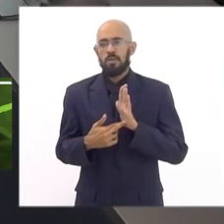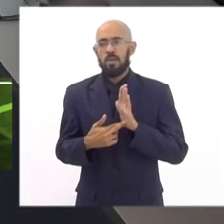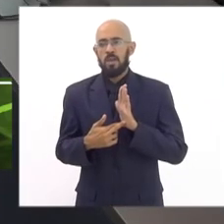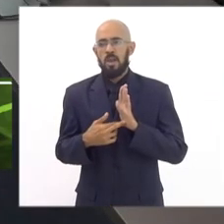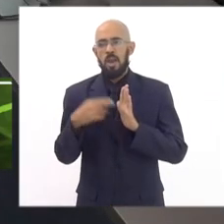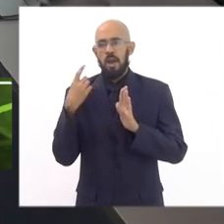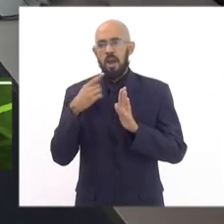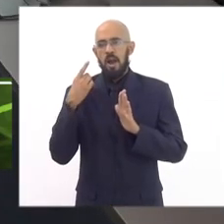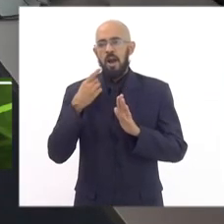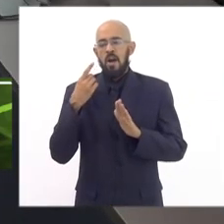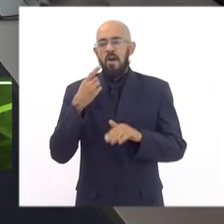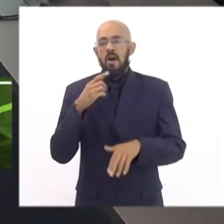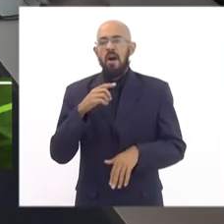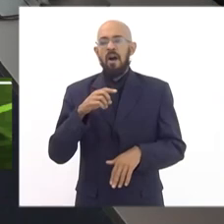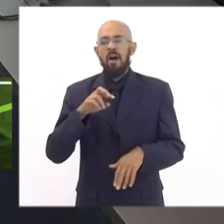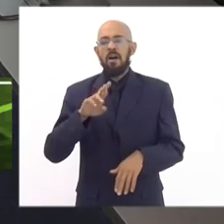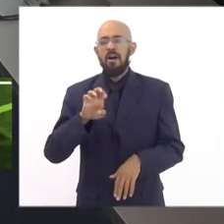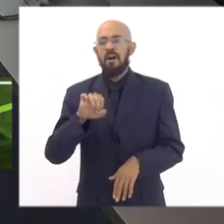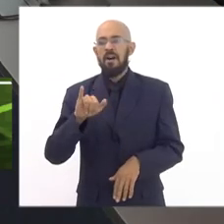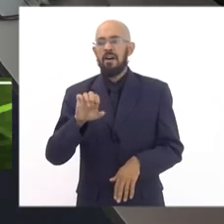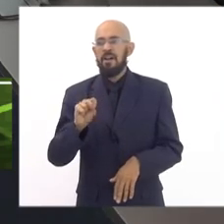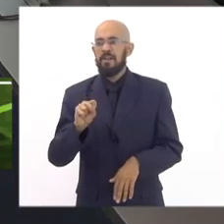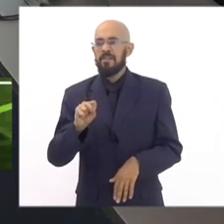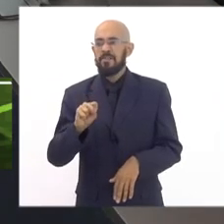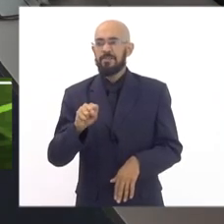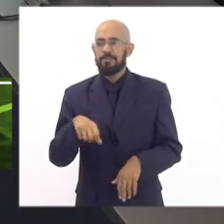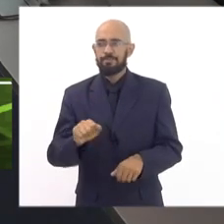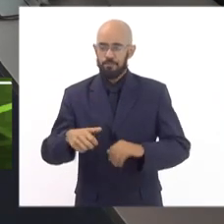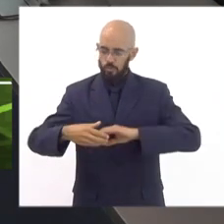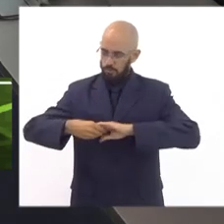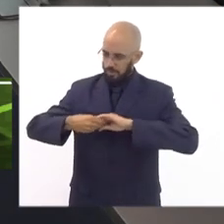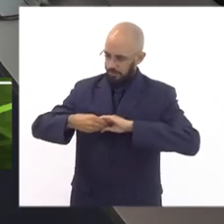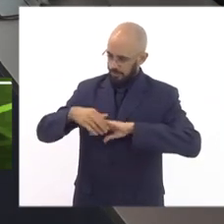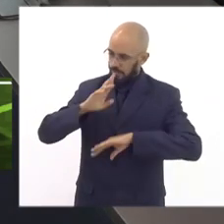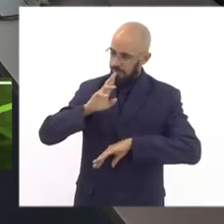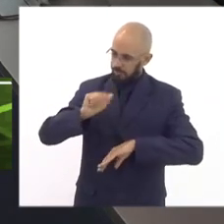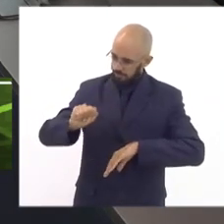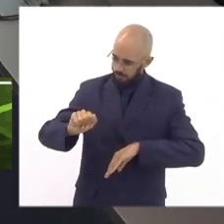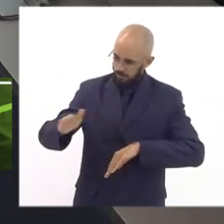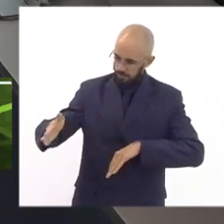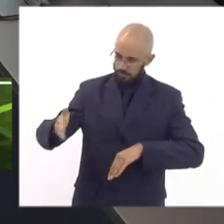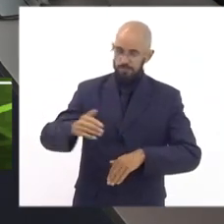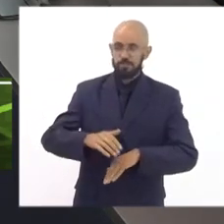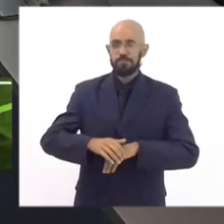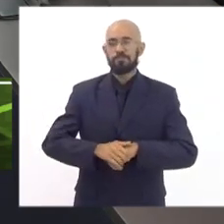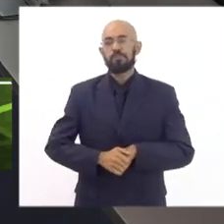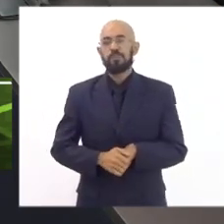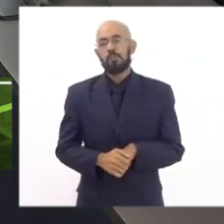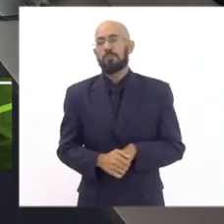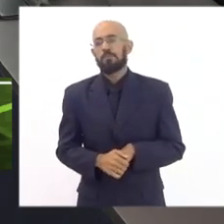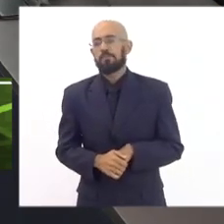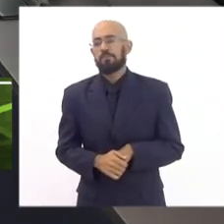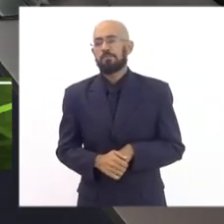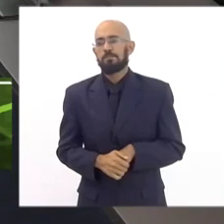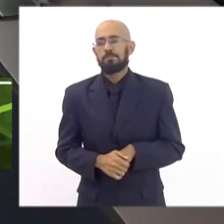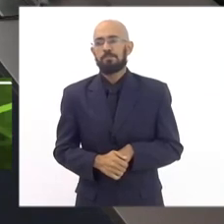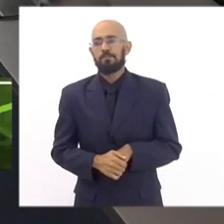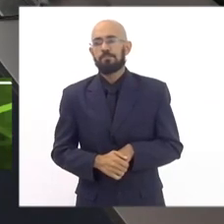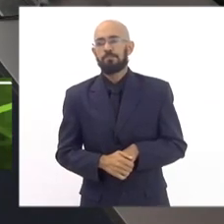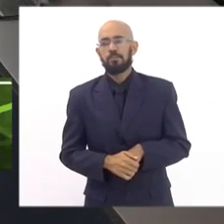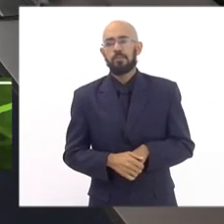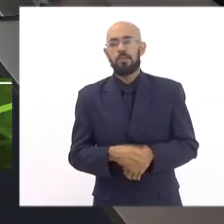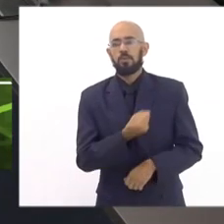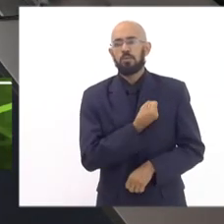deputado Rosenberg Reis. Saudar aqui, deputado Rodrigo Amorim. Projeto de lei 4522, 38 da